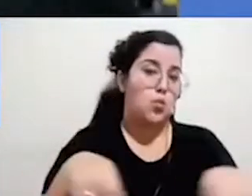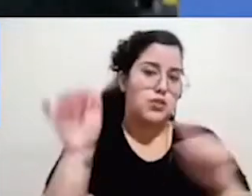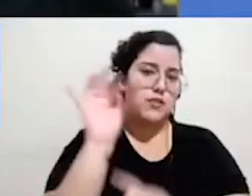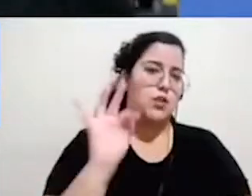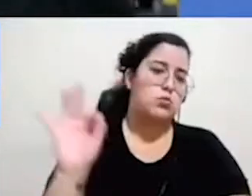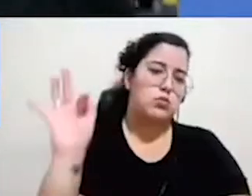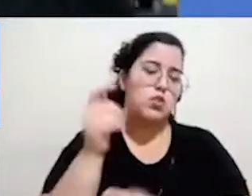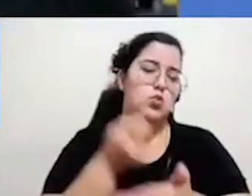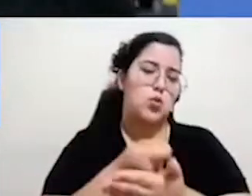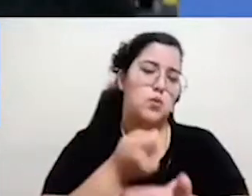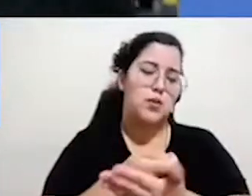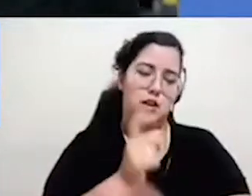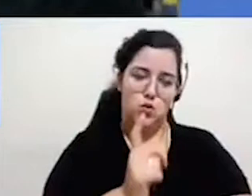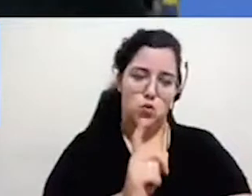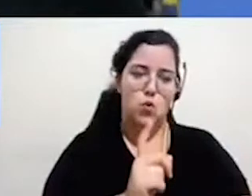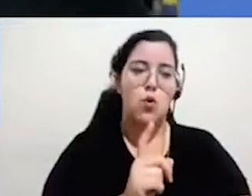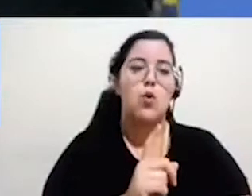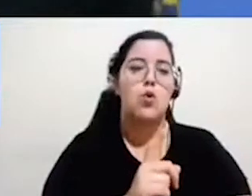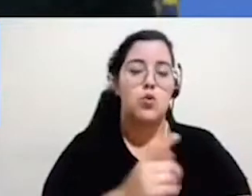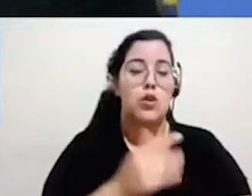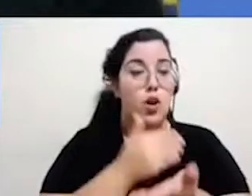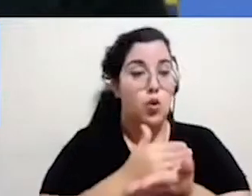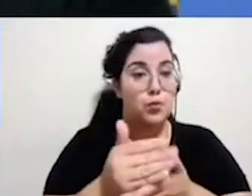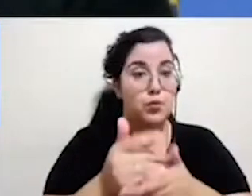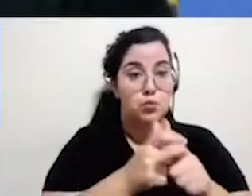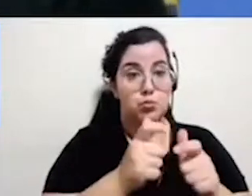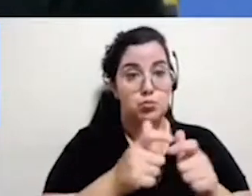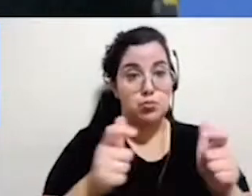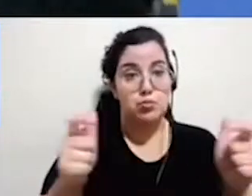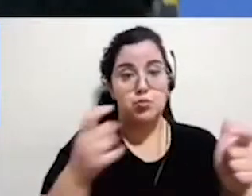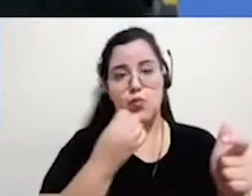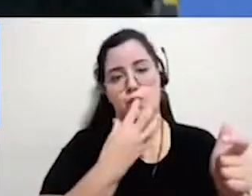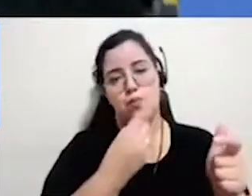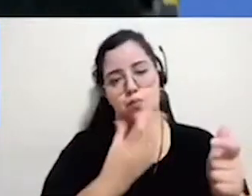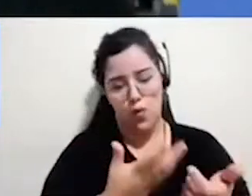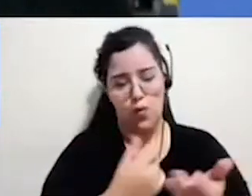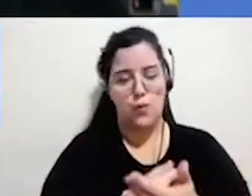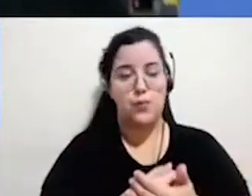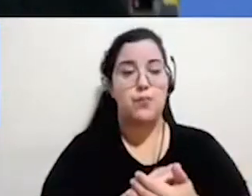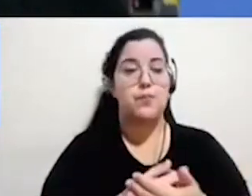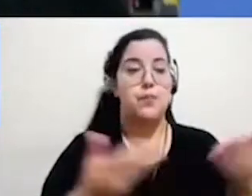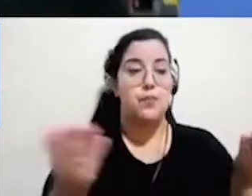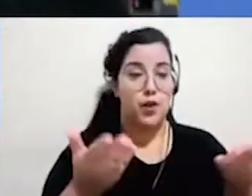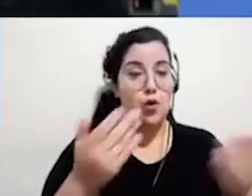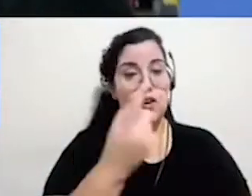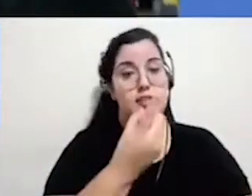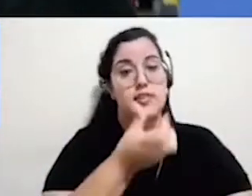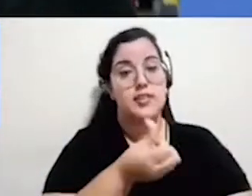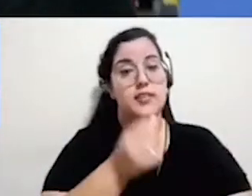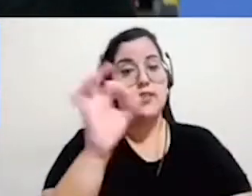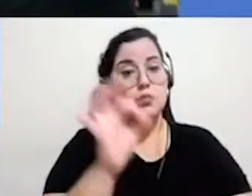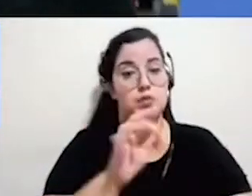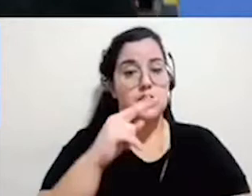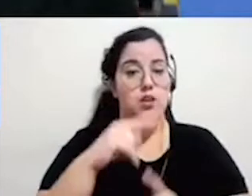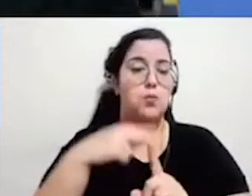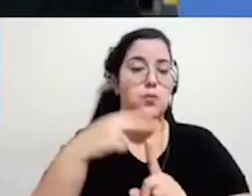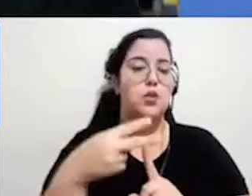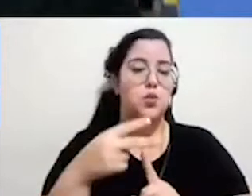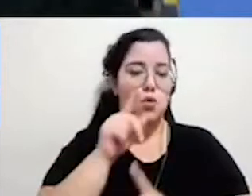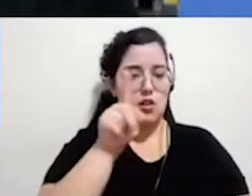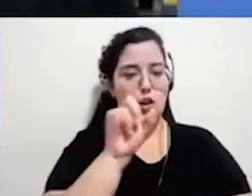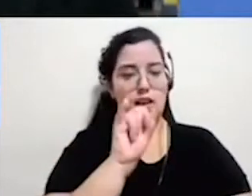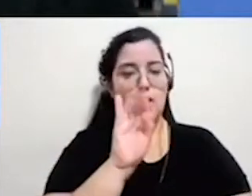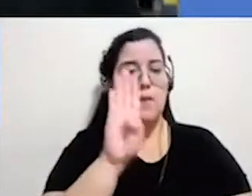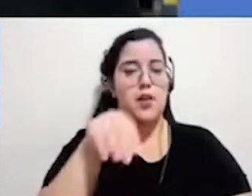uma população excluída, começou a aumentar. Hoje, esta faixa representa mais de 16%. das contratações da IBM lá